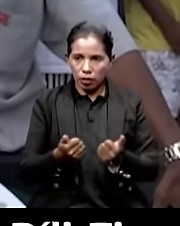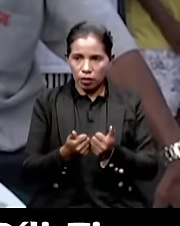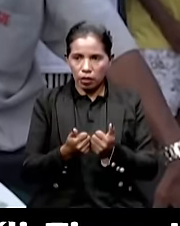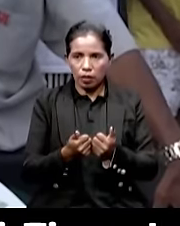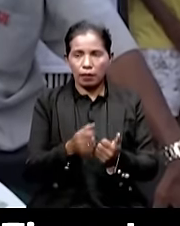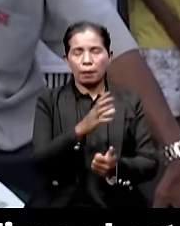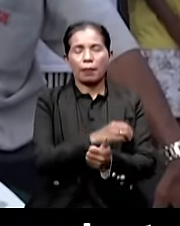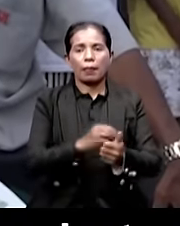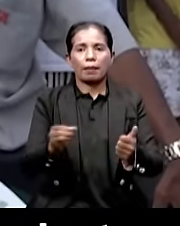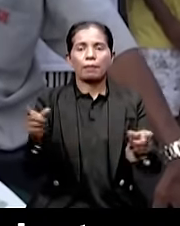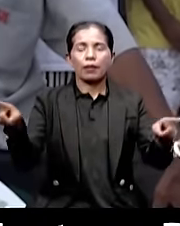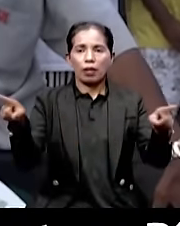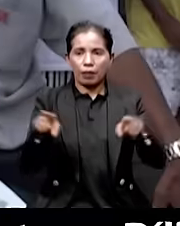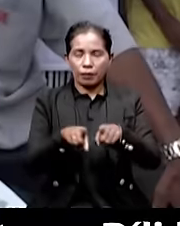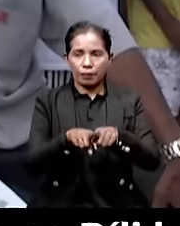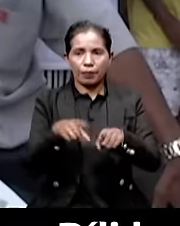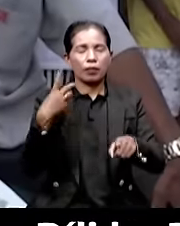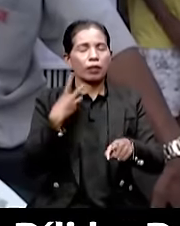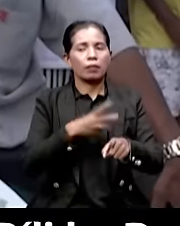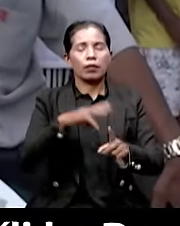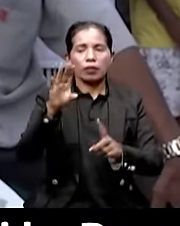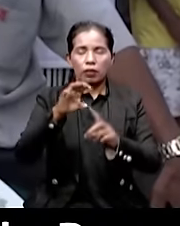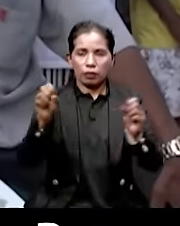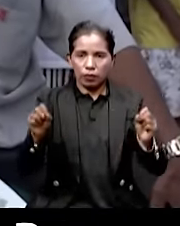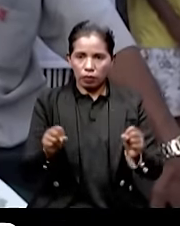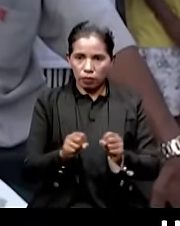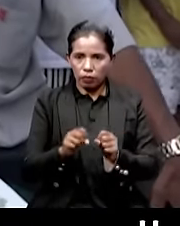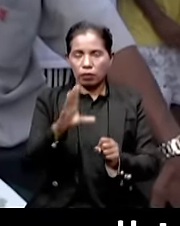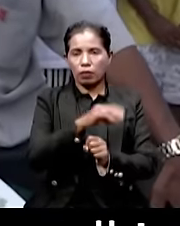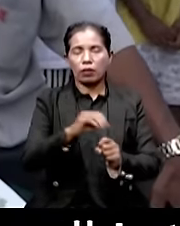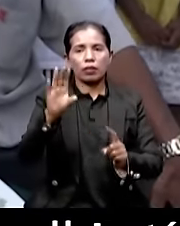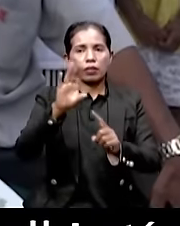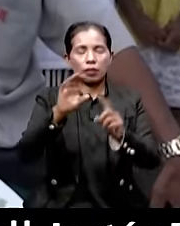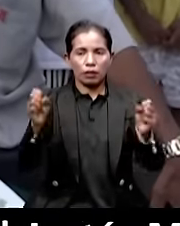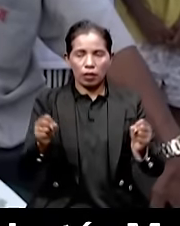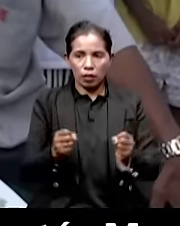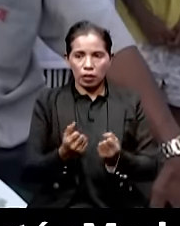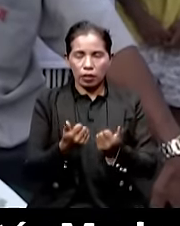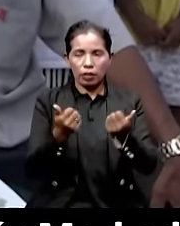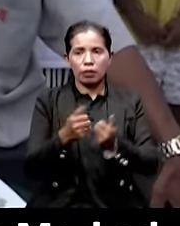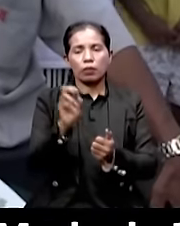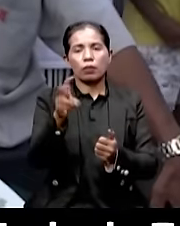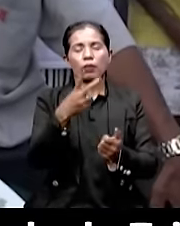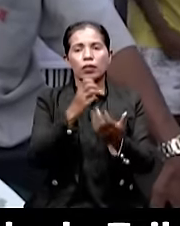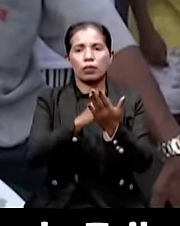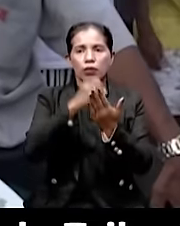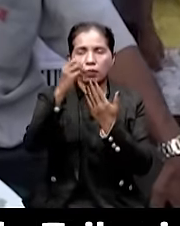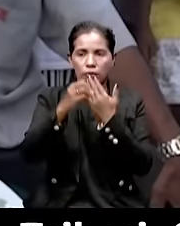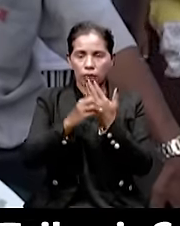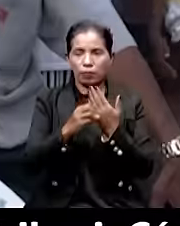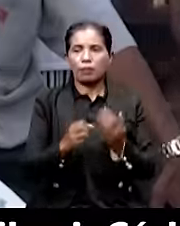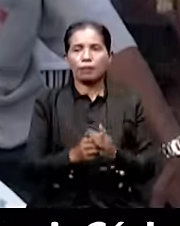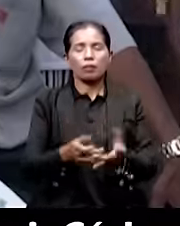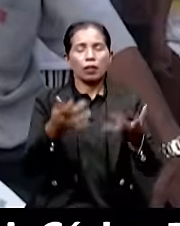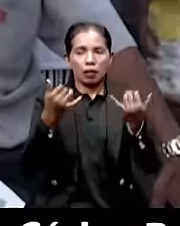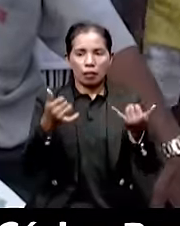lokal. Nebe hanesan, amin ya sefi suku, no amin ya sefi aldeya, doji de otubru nian.